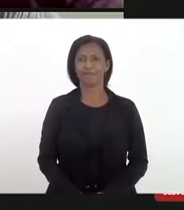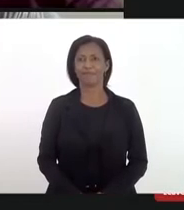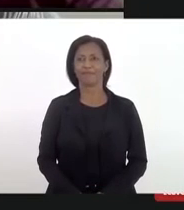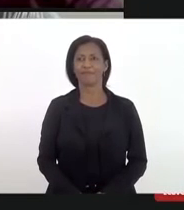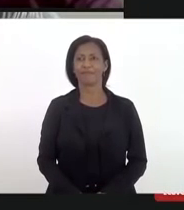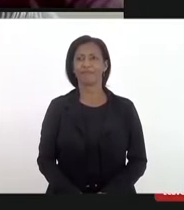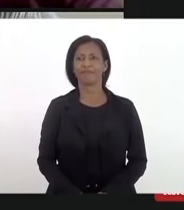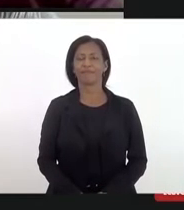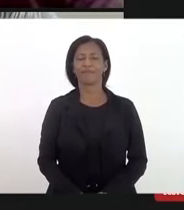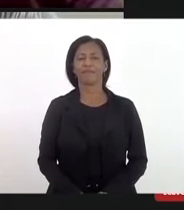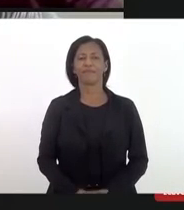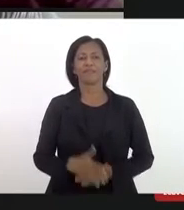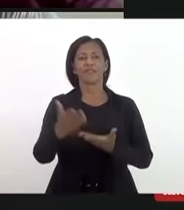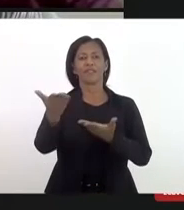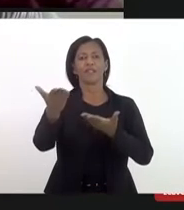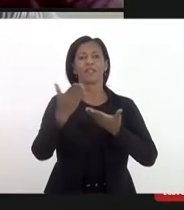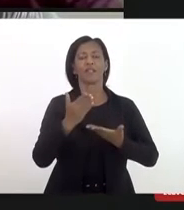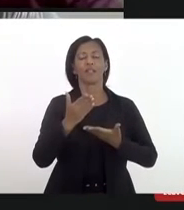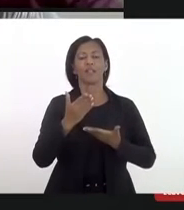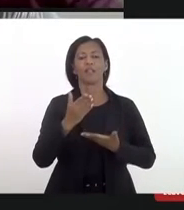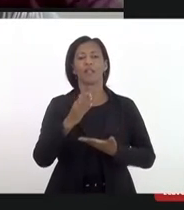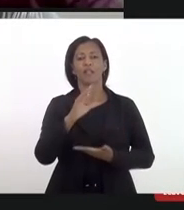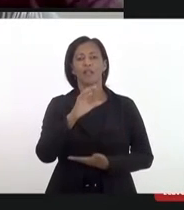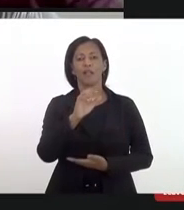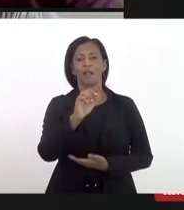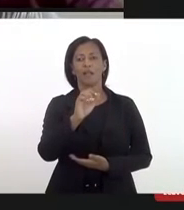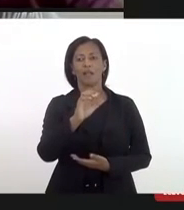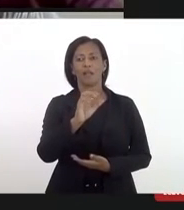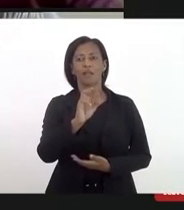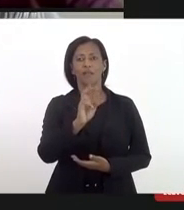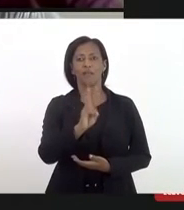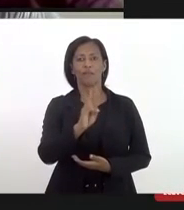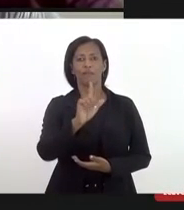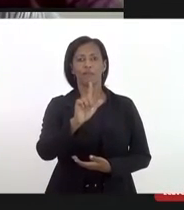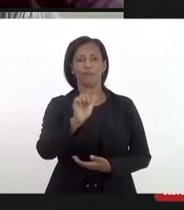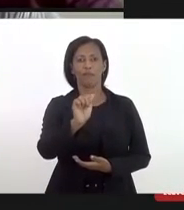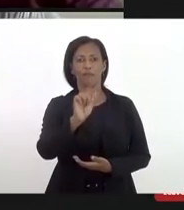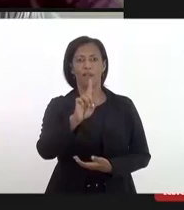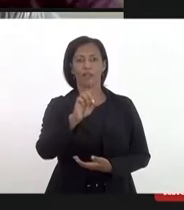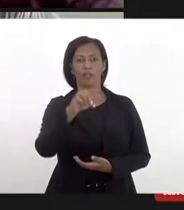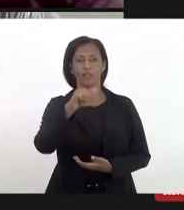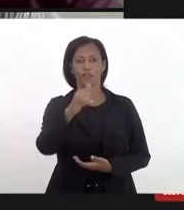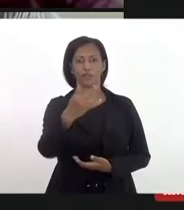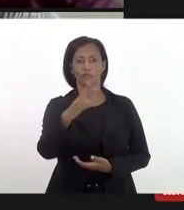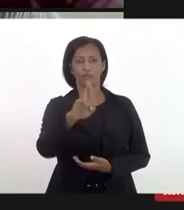Obrigada, Silvi. Passo a palavra ao conselheiro Vladimir Pascoal Macedo, da Geneva.